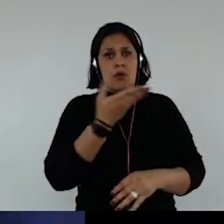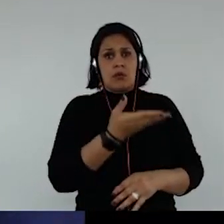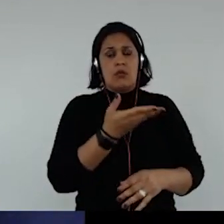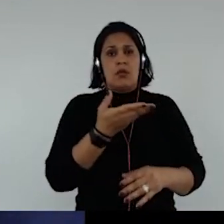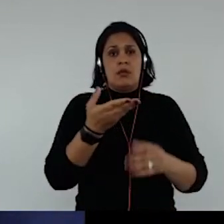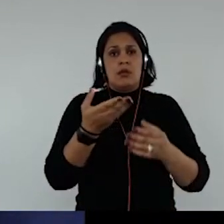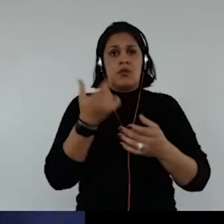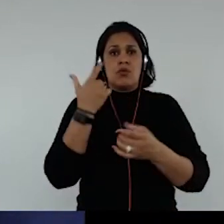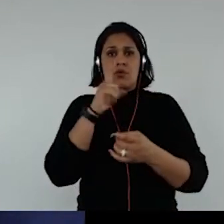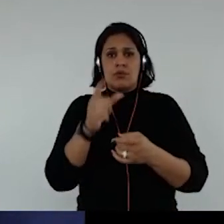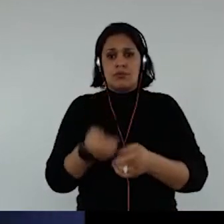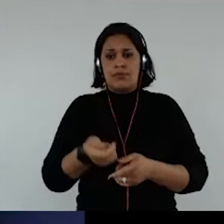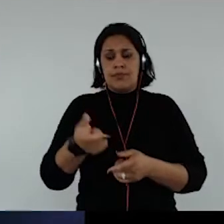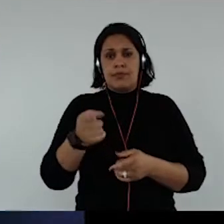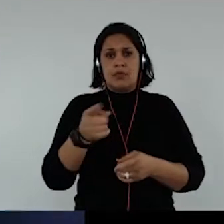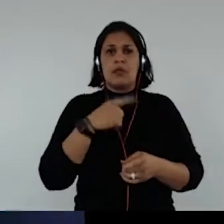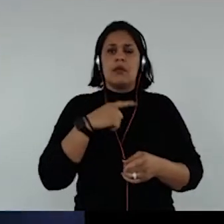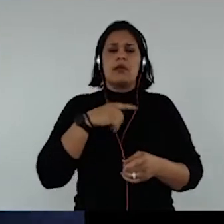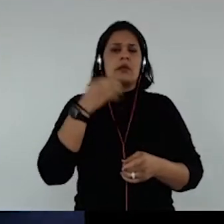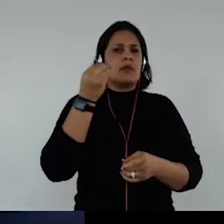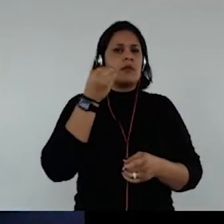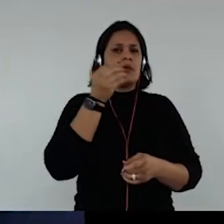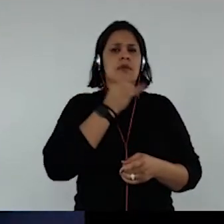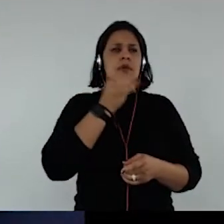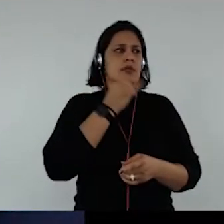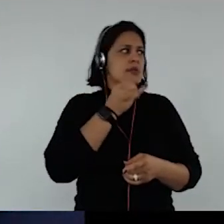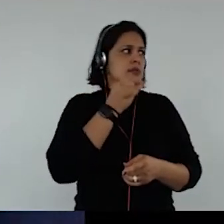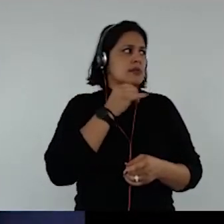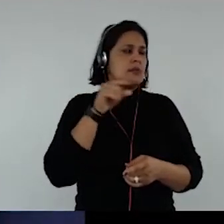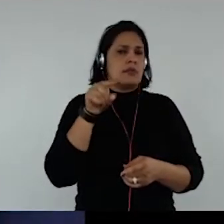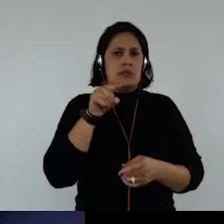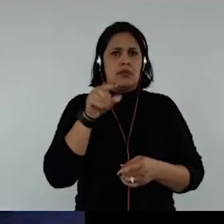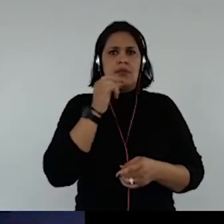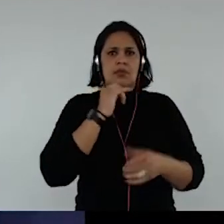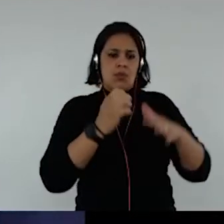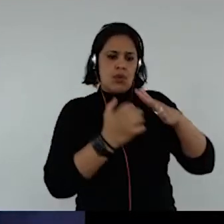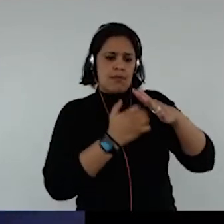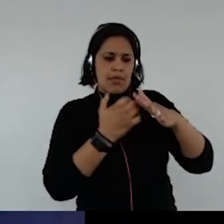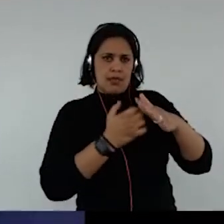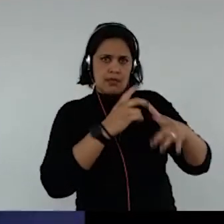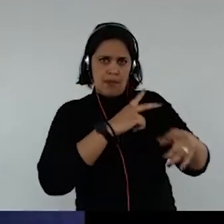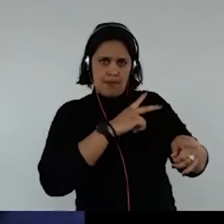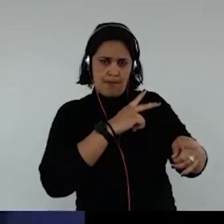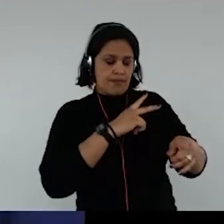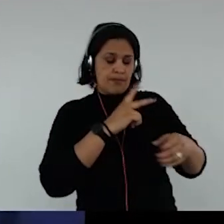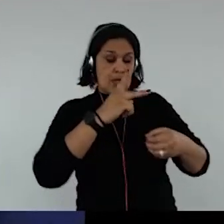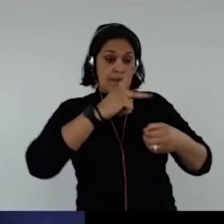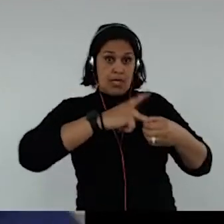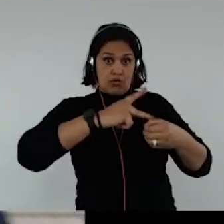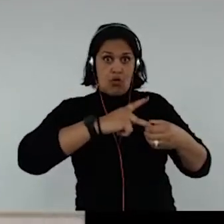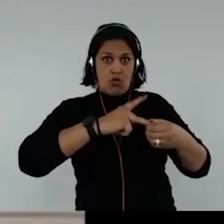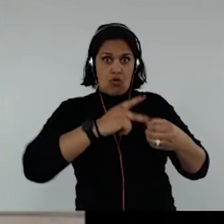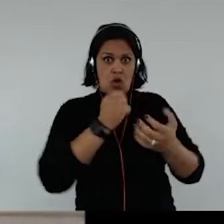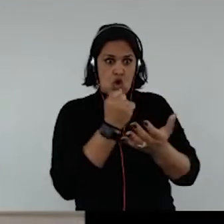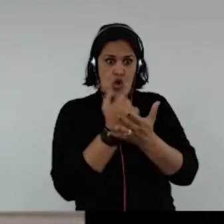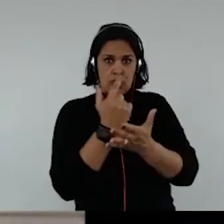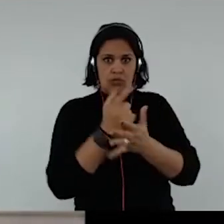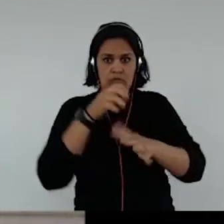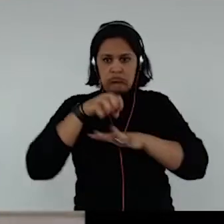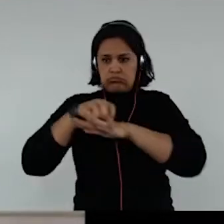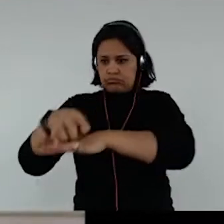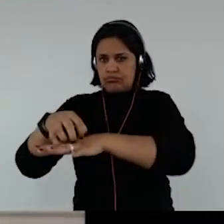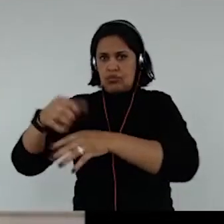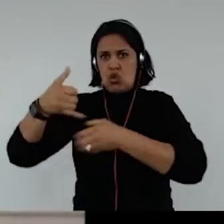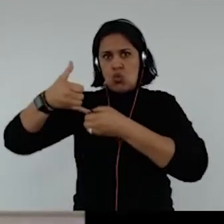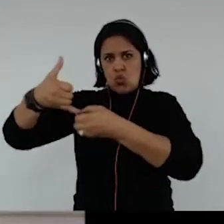professor Anderson traz um exemplo, uma empresa de petróleo contratou uma transportadora de petróleo, contrato de